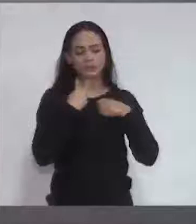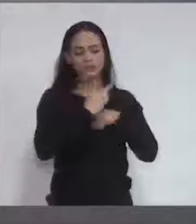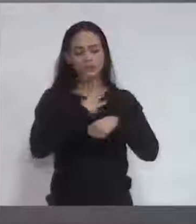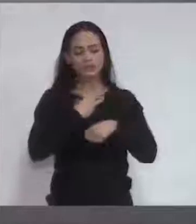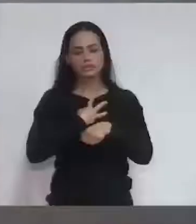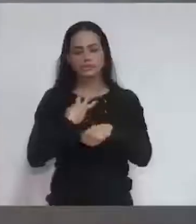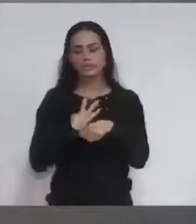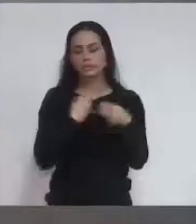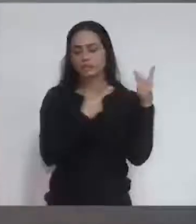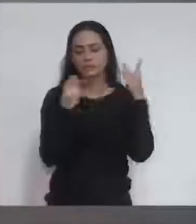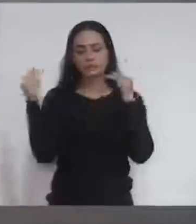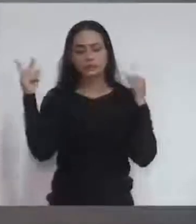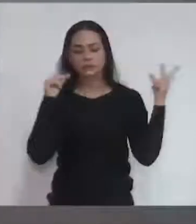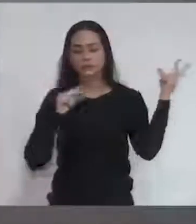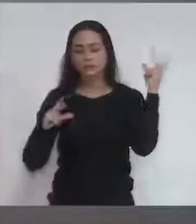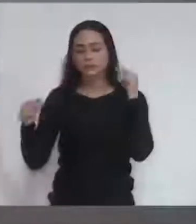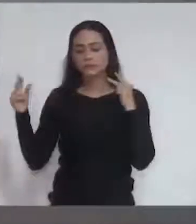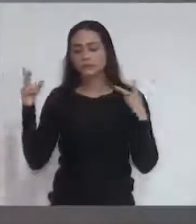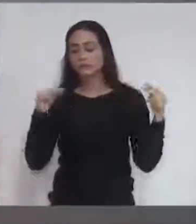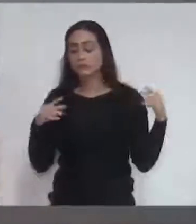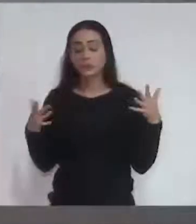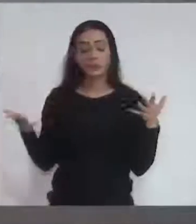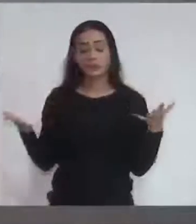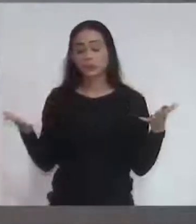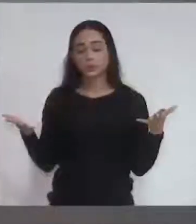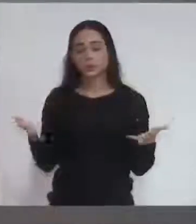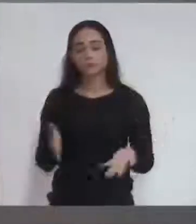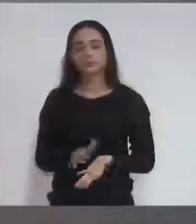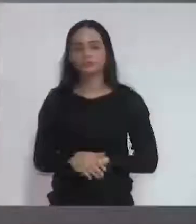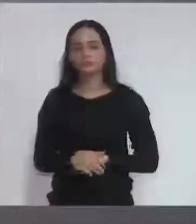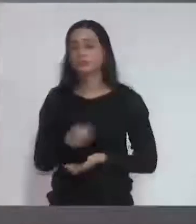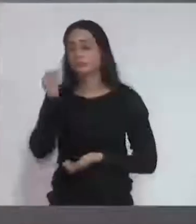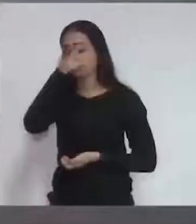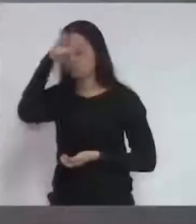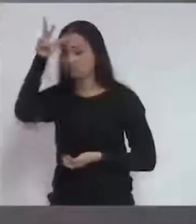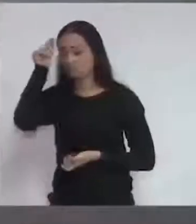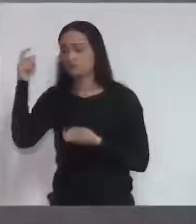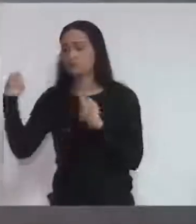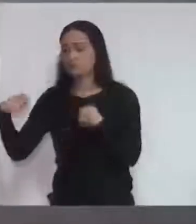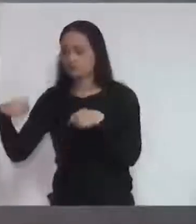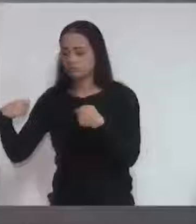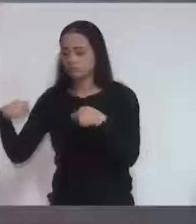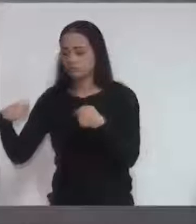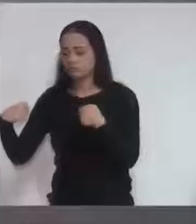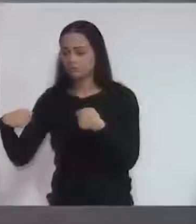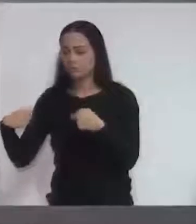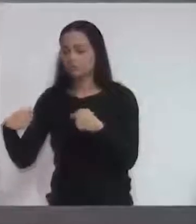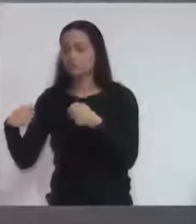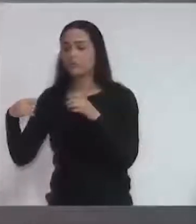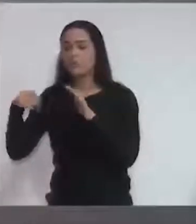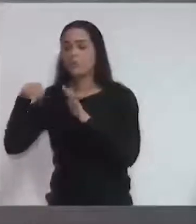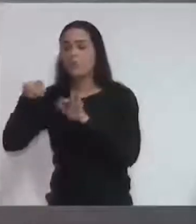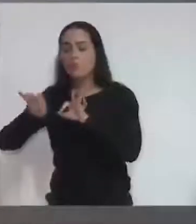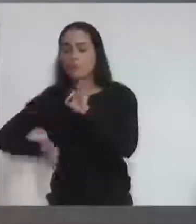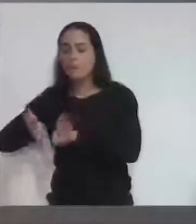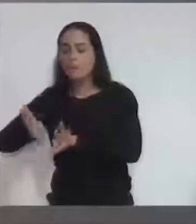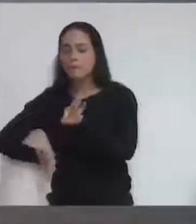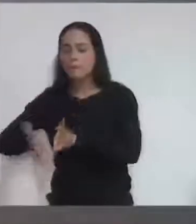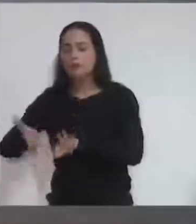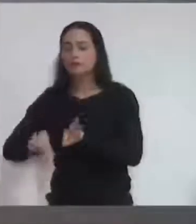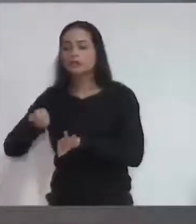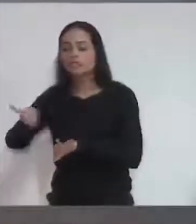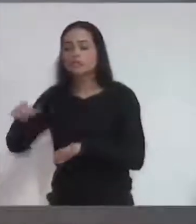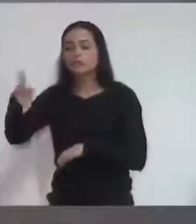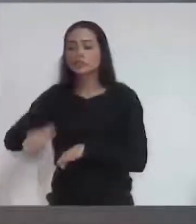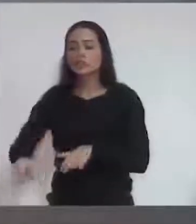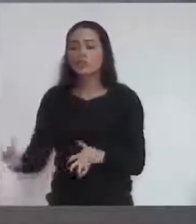estava aquela loucura, né? Então, que o governo tenha um plano de contingência nesse momento e deixe claro, olha, é assim que está